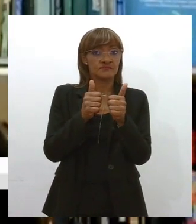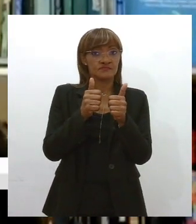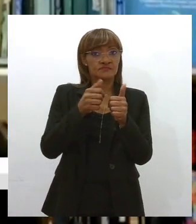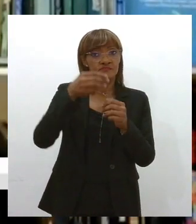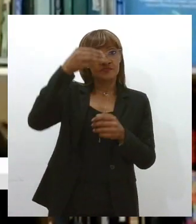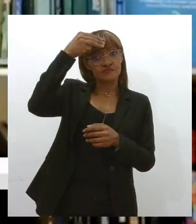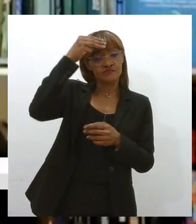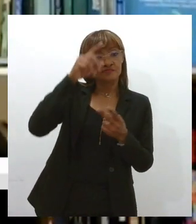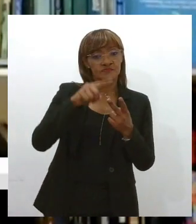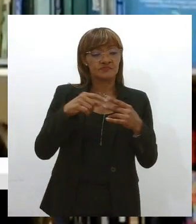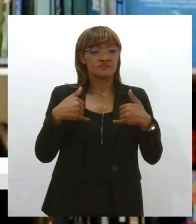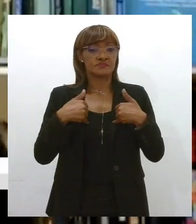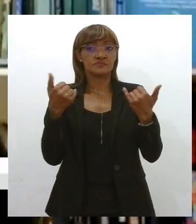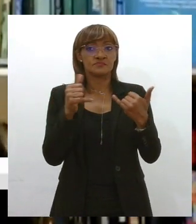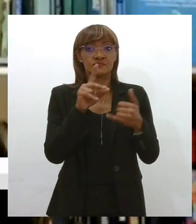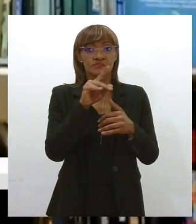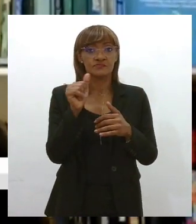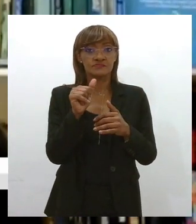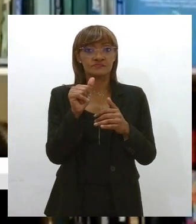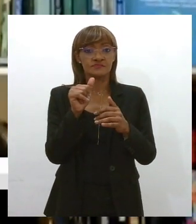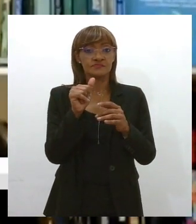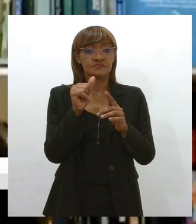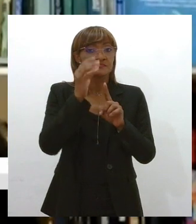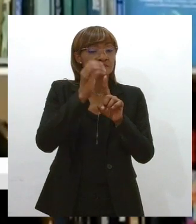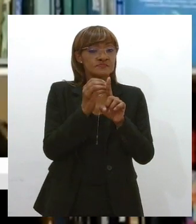marcar essas datas.